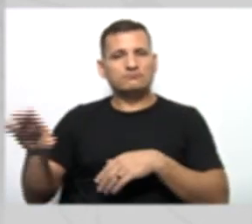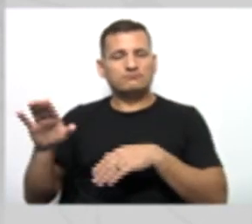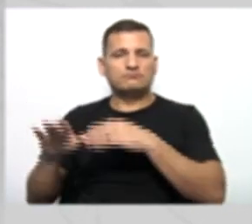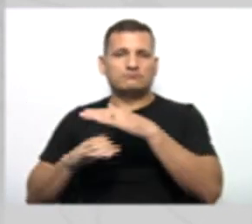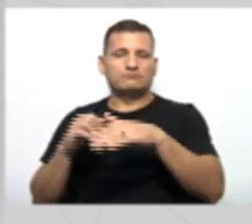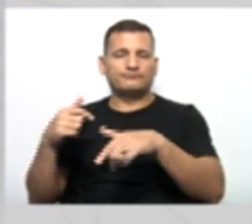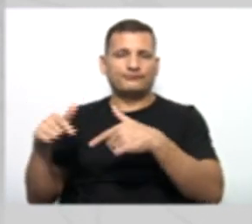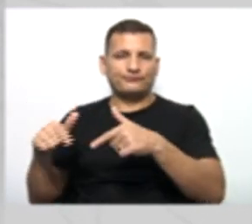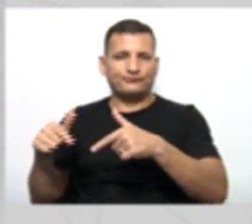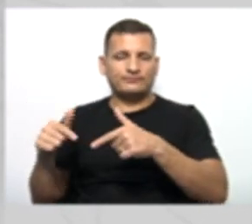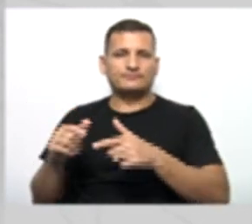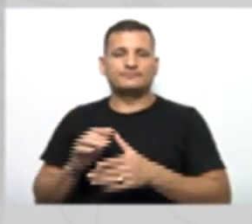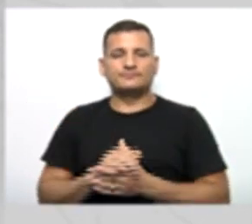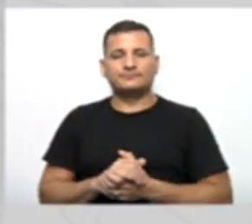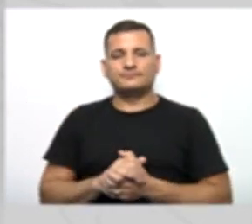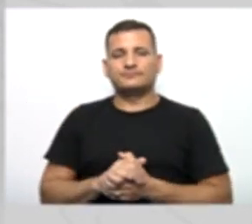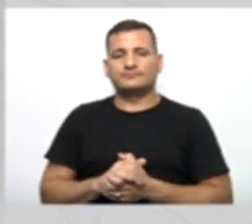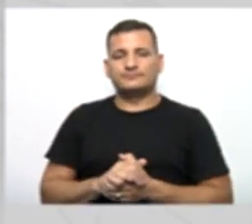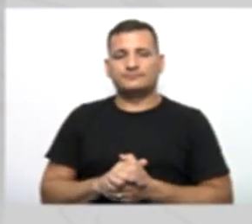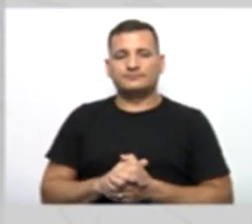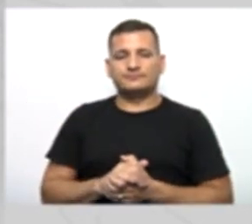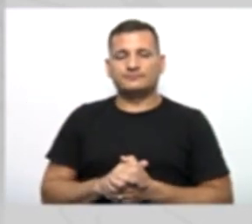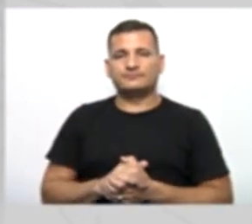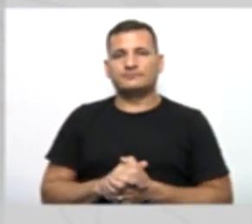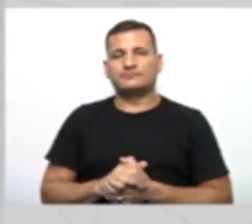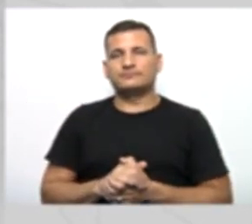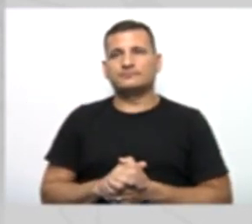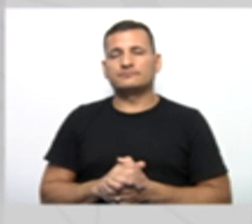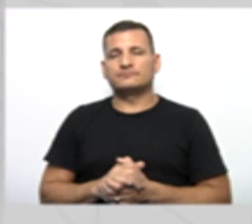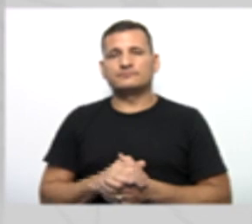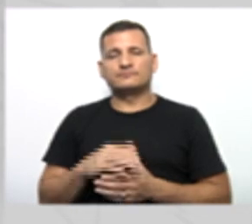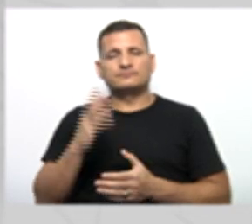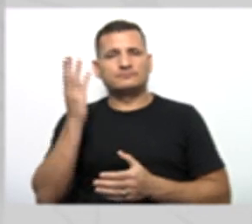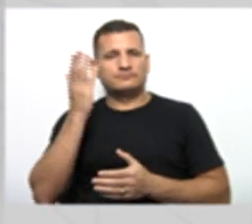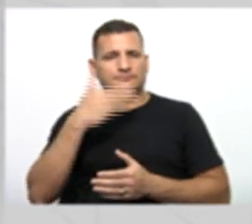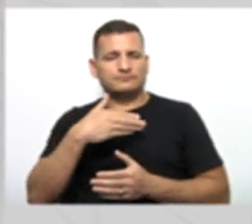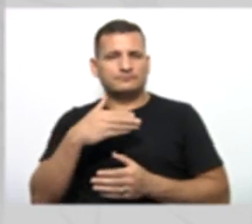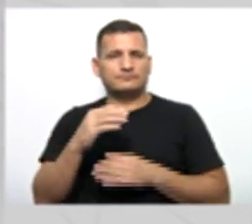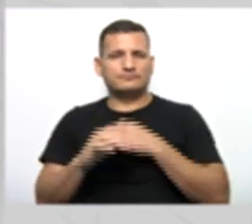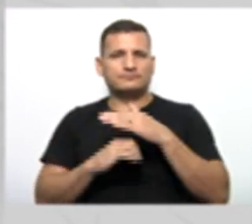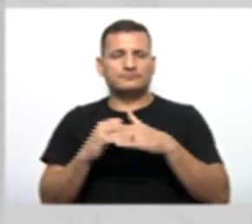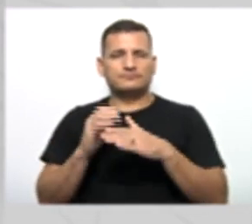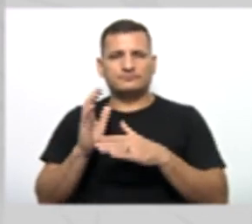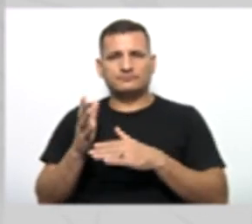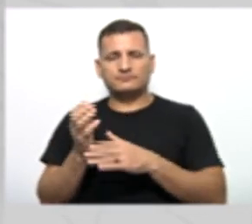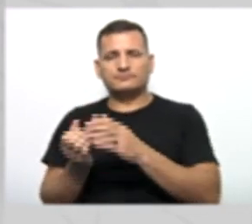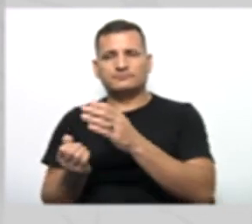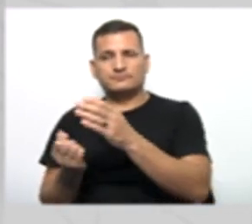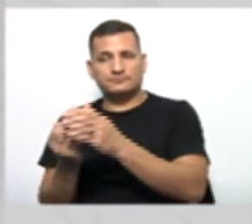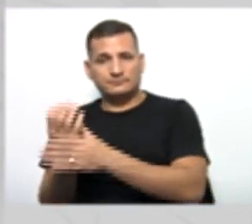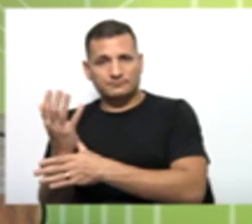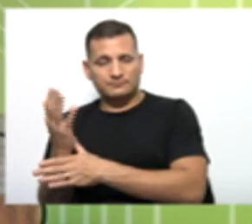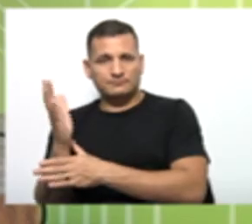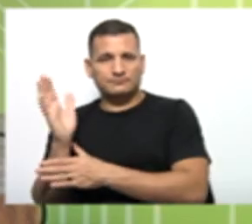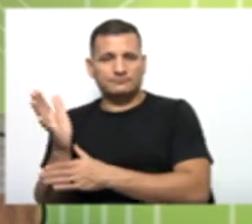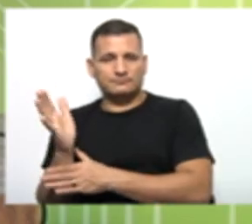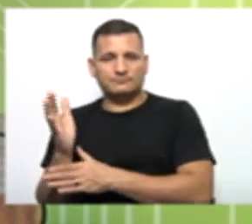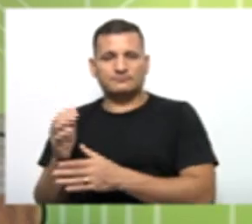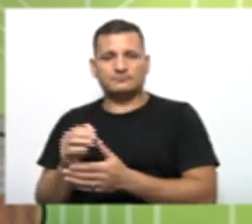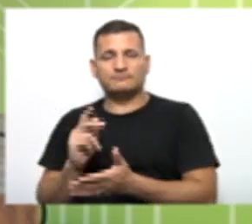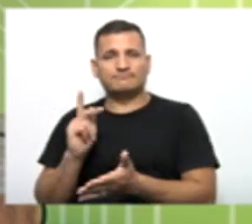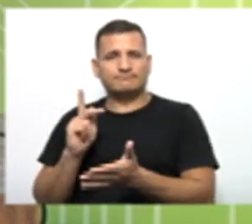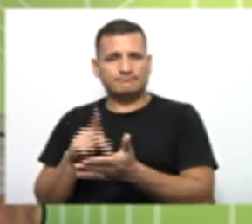Então, quando a empresa comprovou que ela instalou a indústria, que ela tem a sua planta industrial instalada e que foi